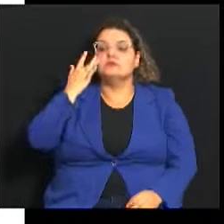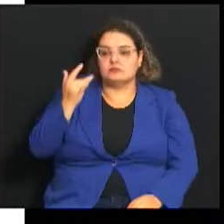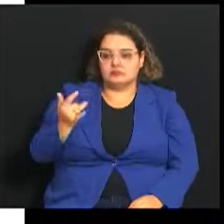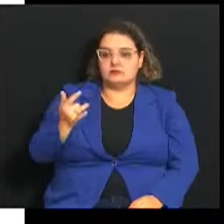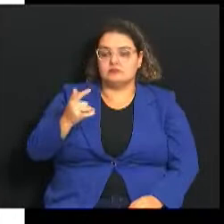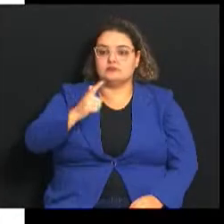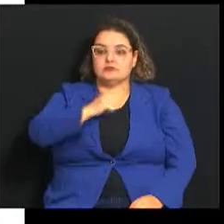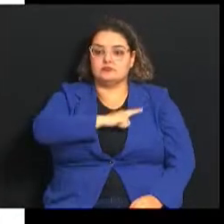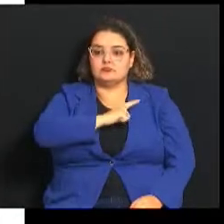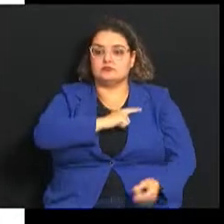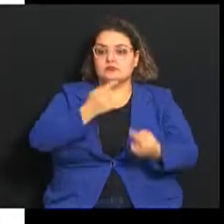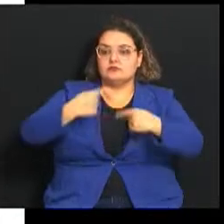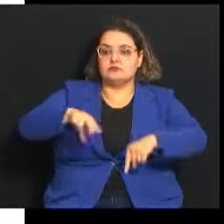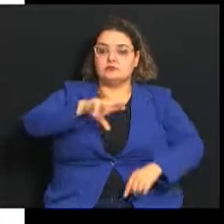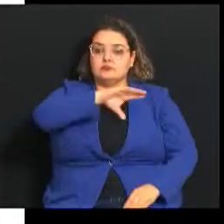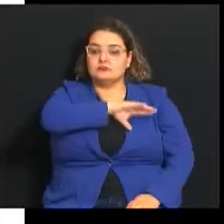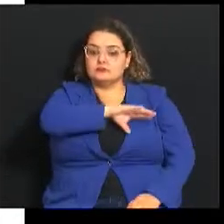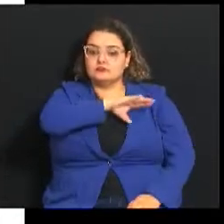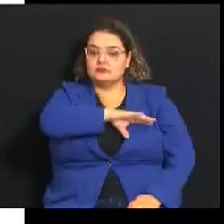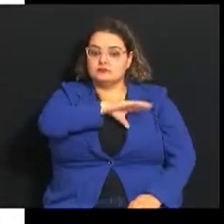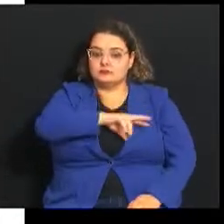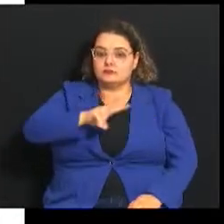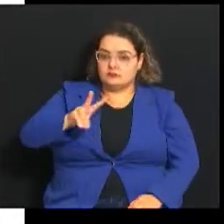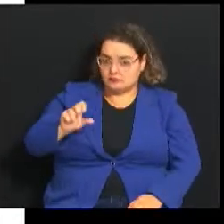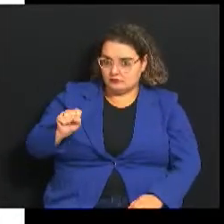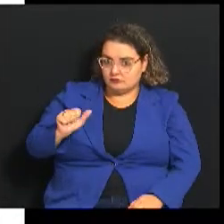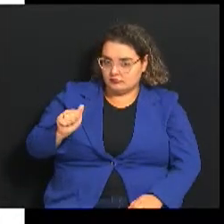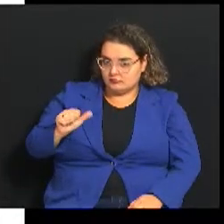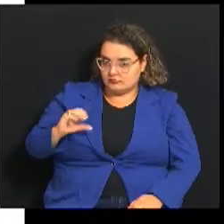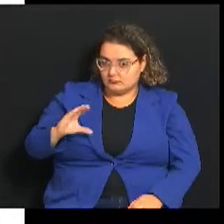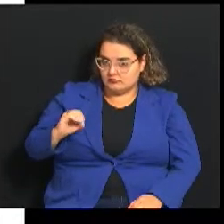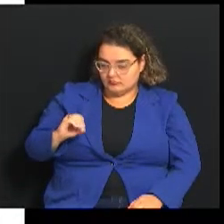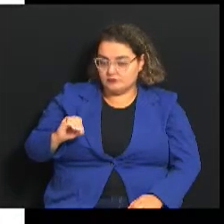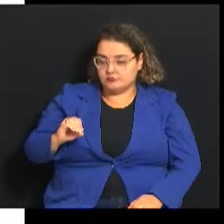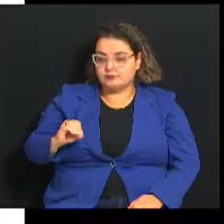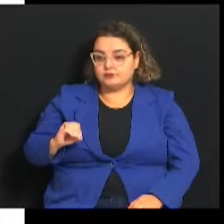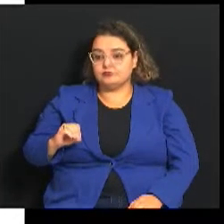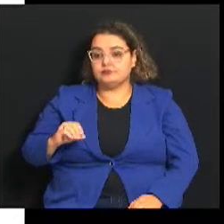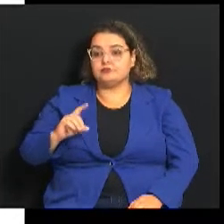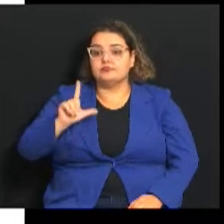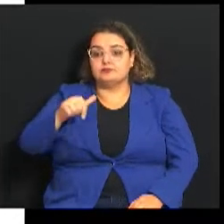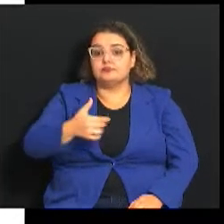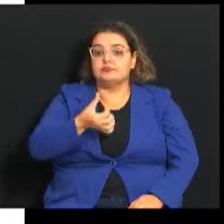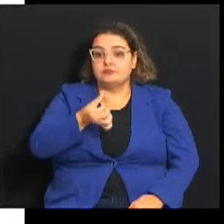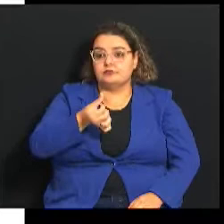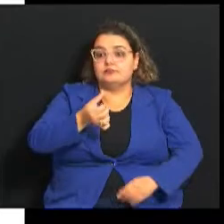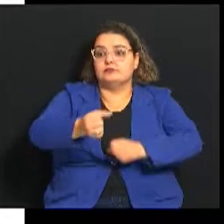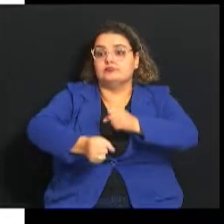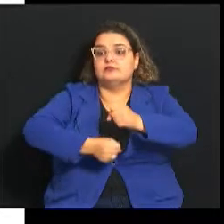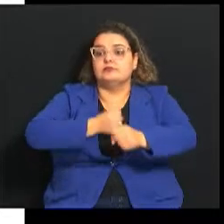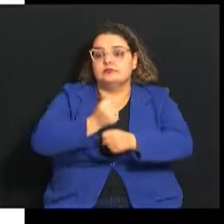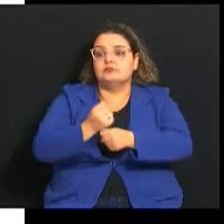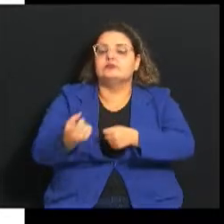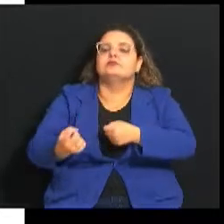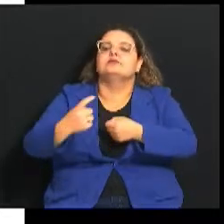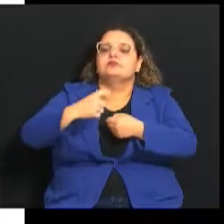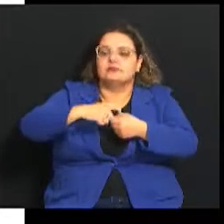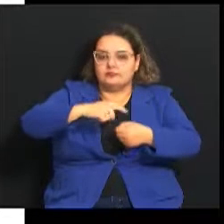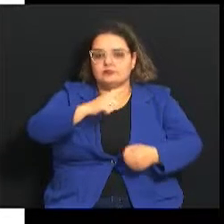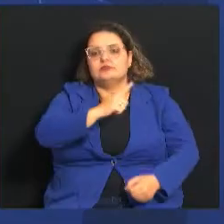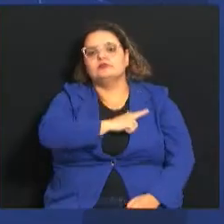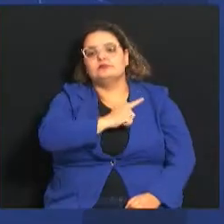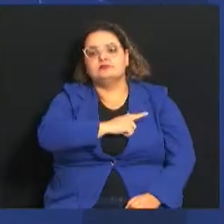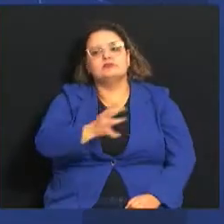Guarani e Vasco da Gama. Então, depois de 6 anos, Marcelo Chamusca retorna ao estádio Brinco